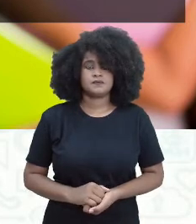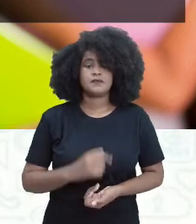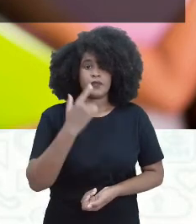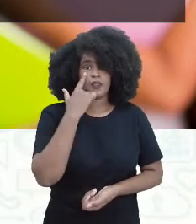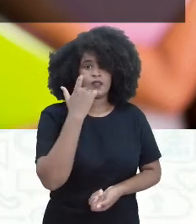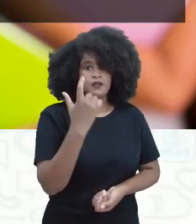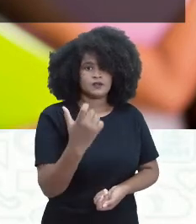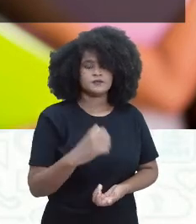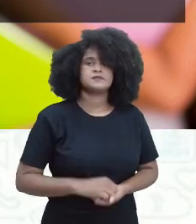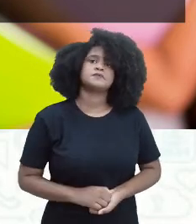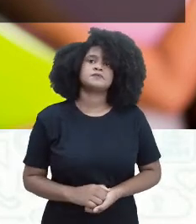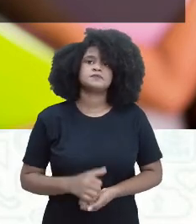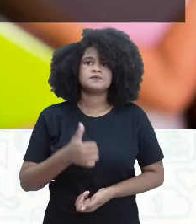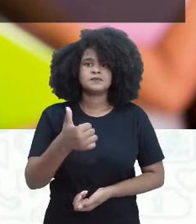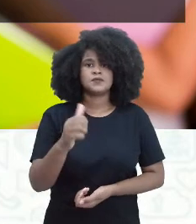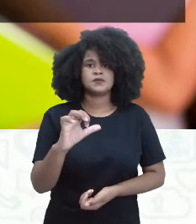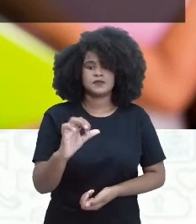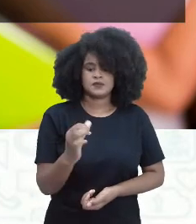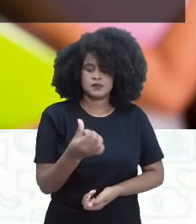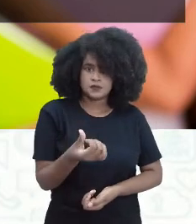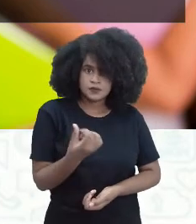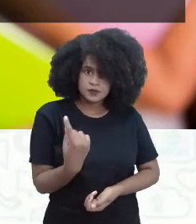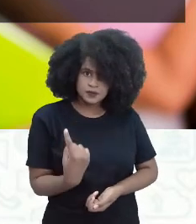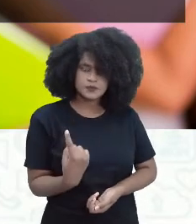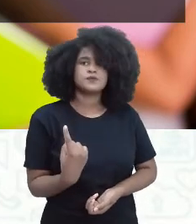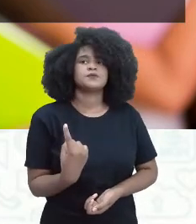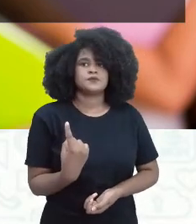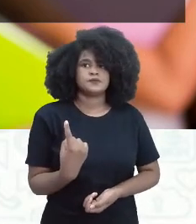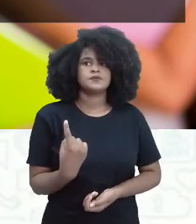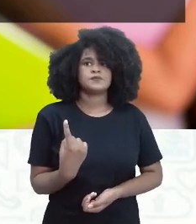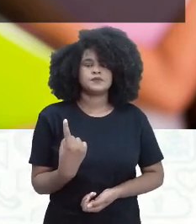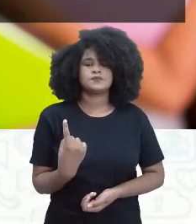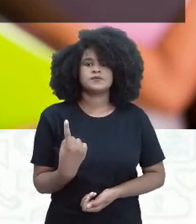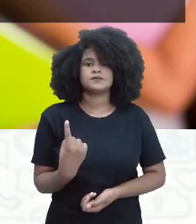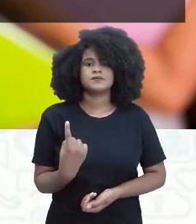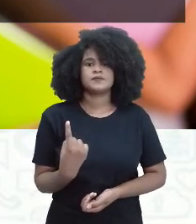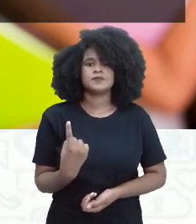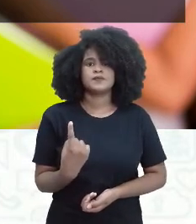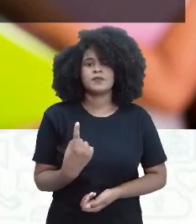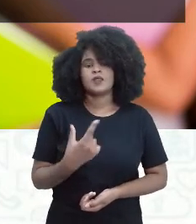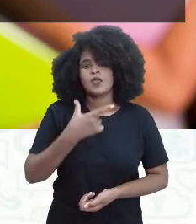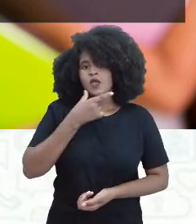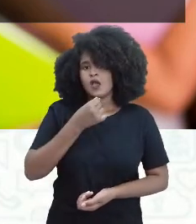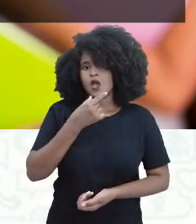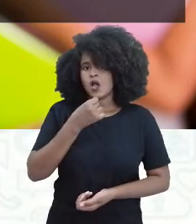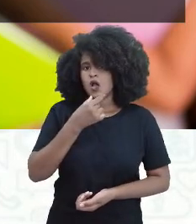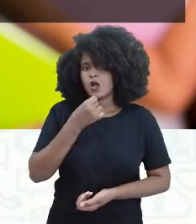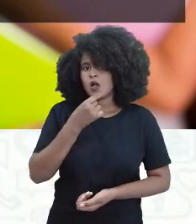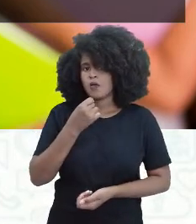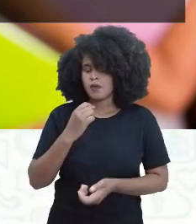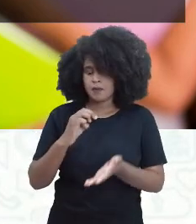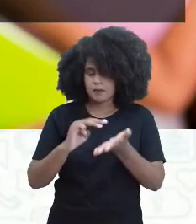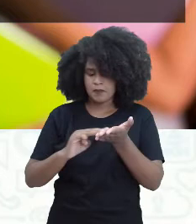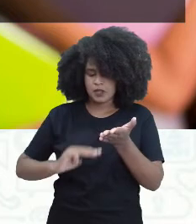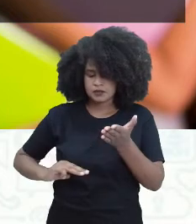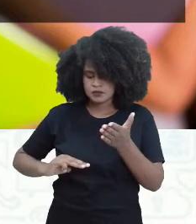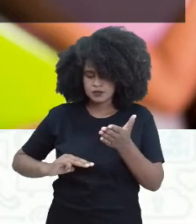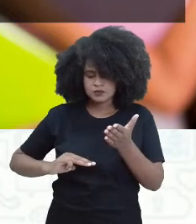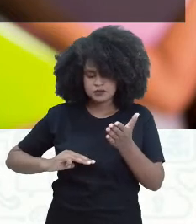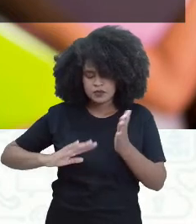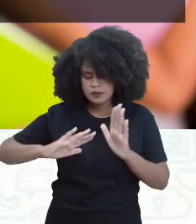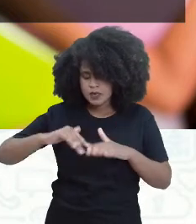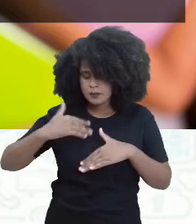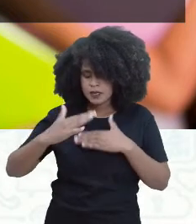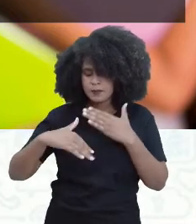Em 1961, ele estava desenvolvendo seu método